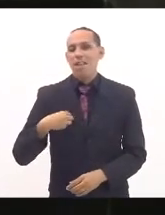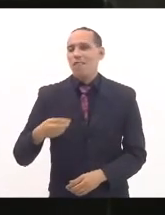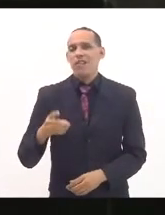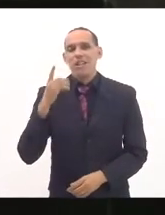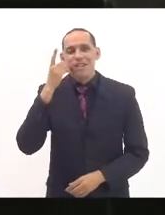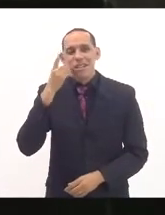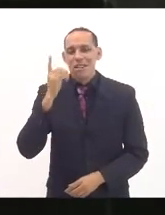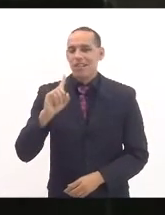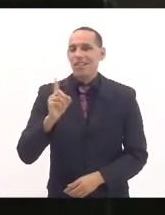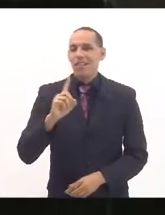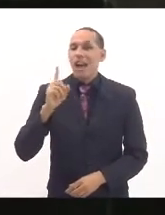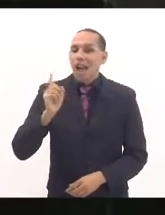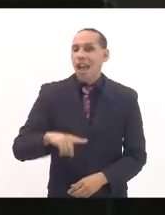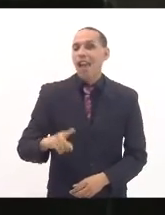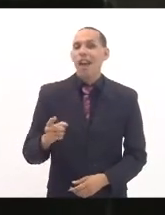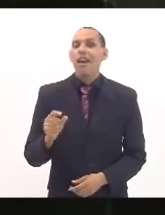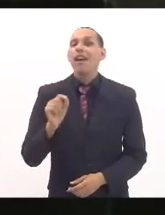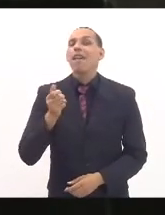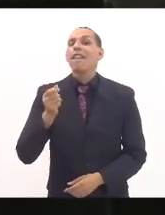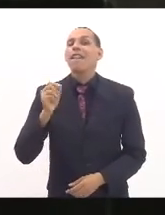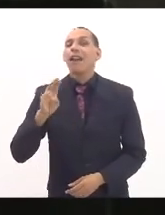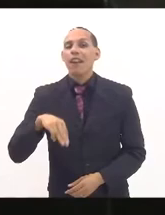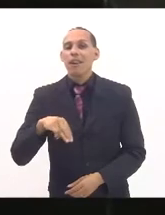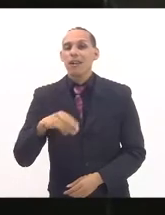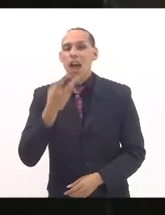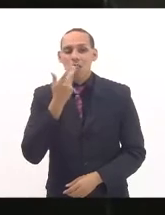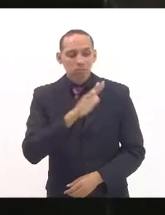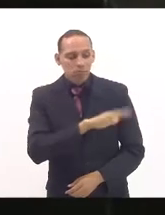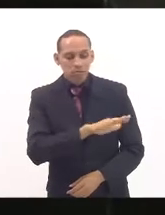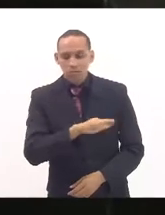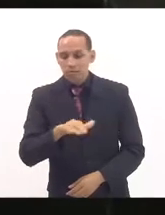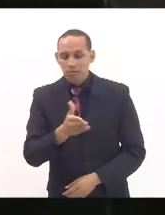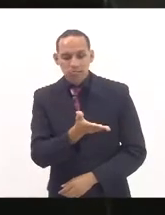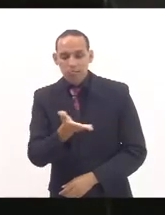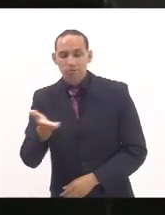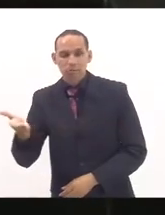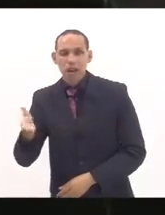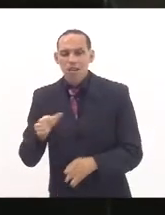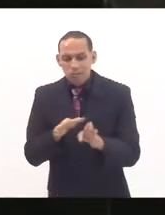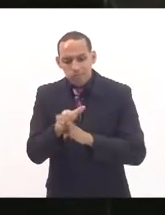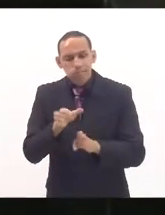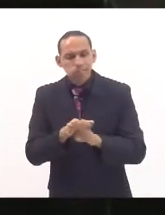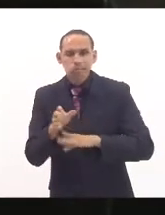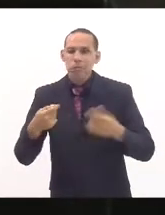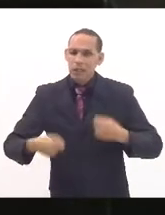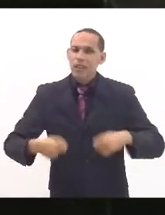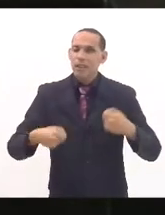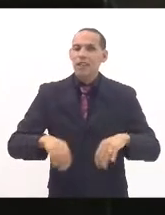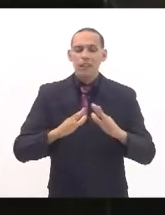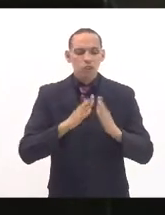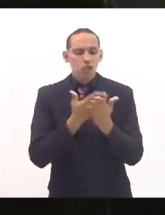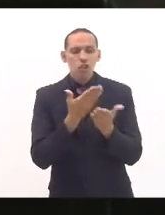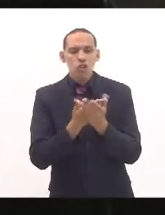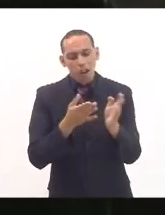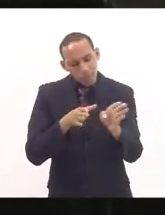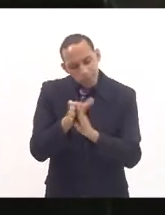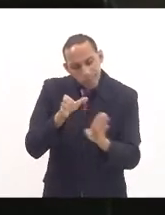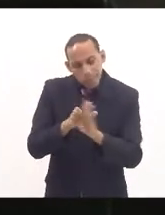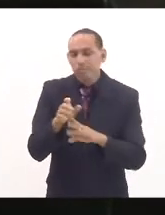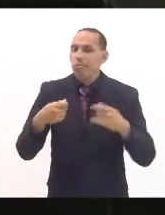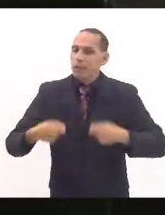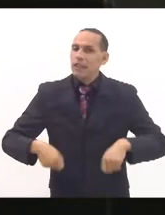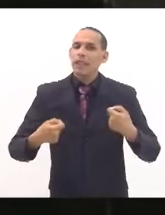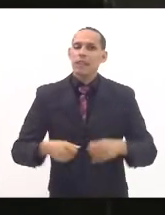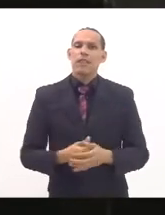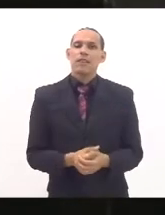nós estamos comparando aqui crianças que precisam de orientação, escolas que precisam de orientação,